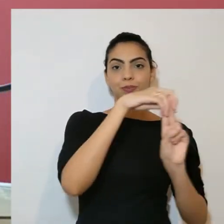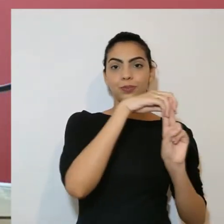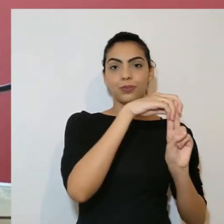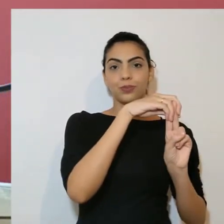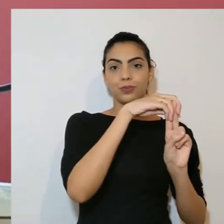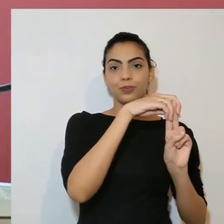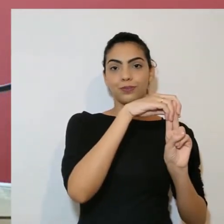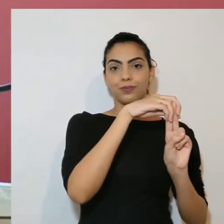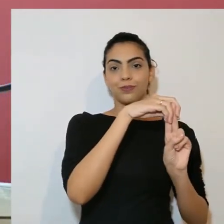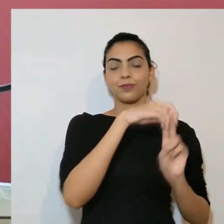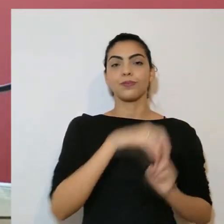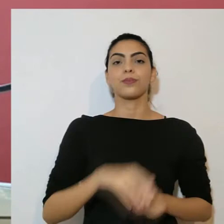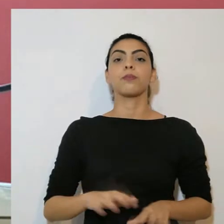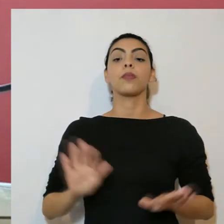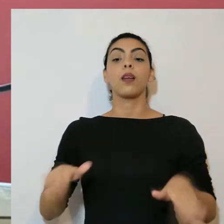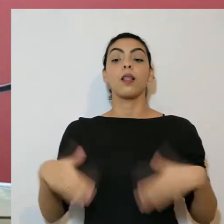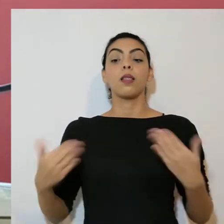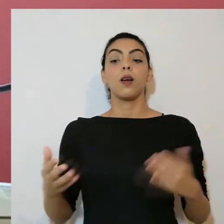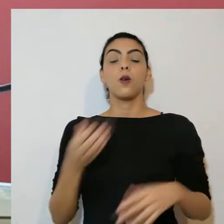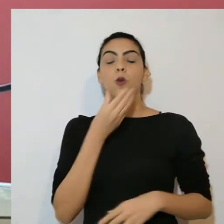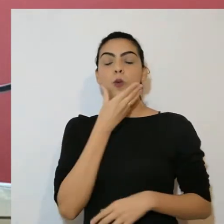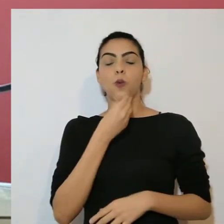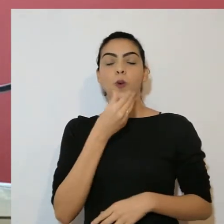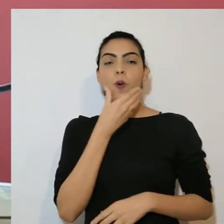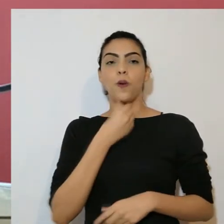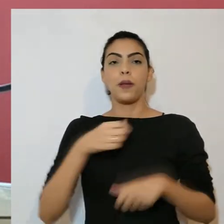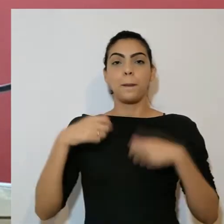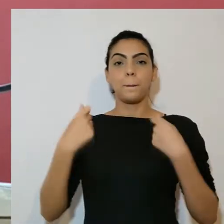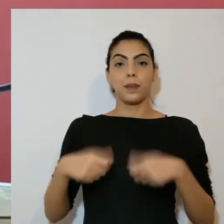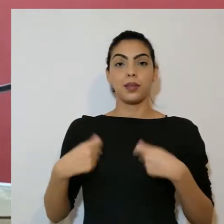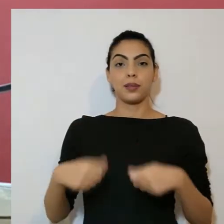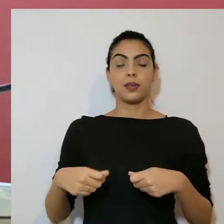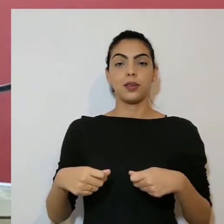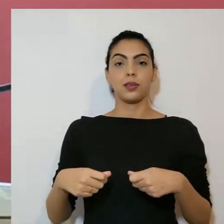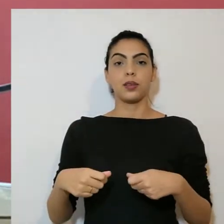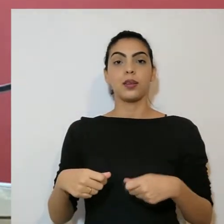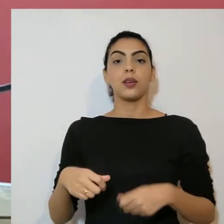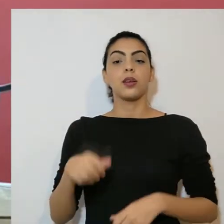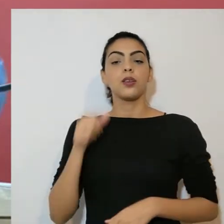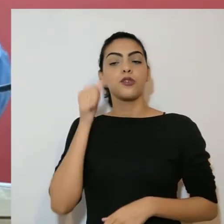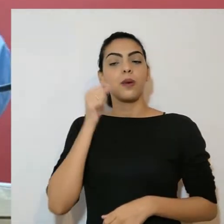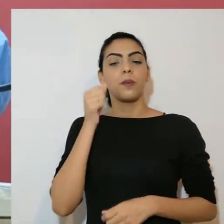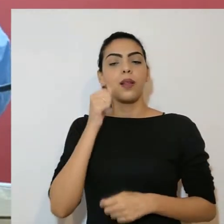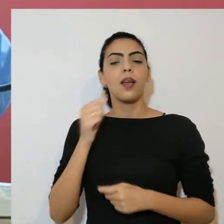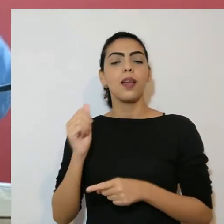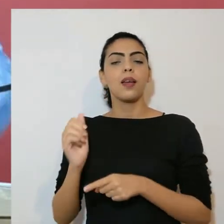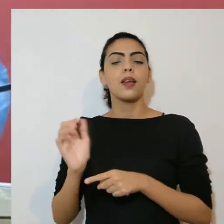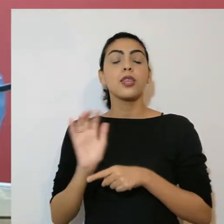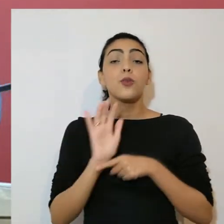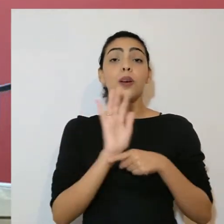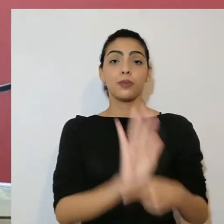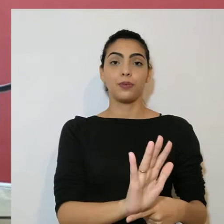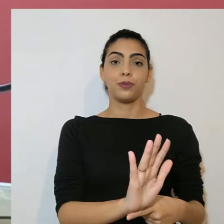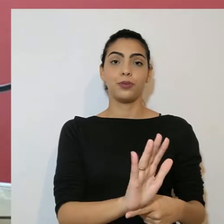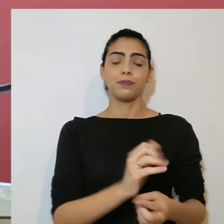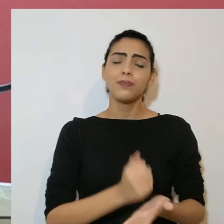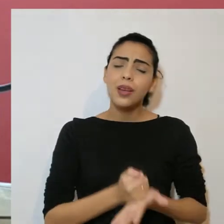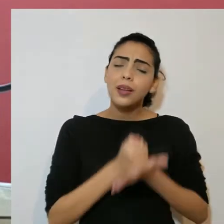homem precisa de uma mulher ajudadora, de alguém que o